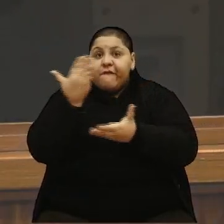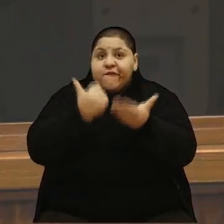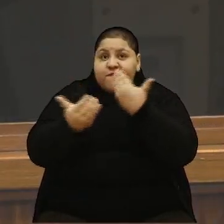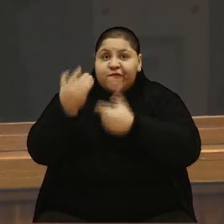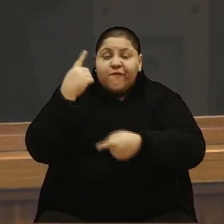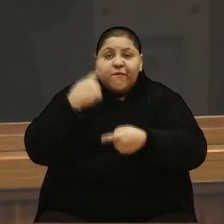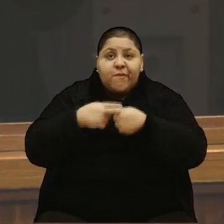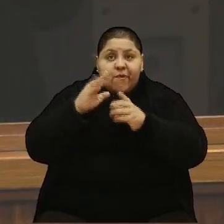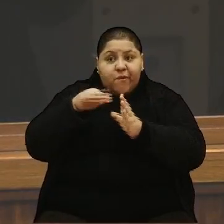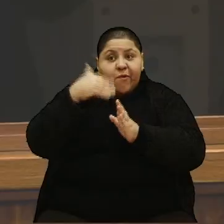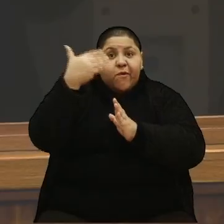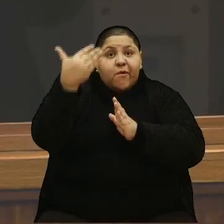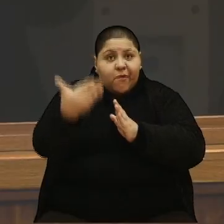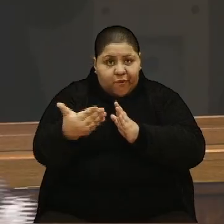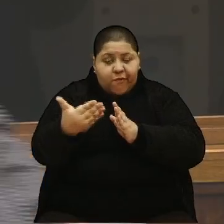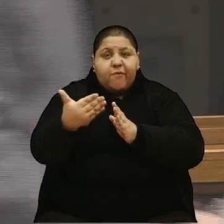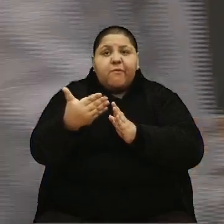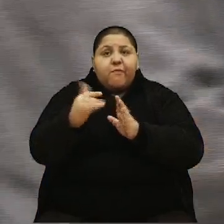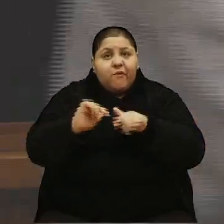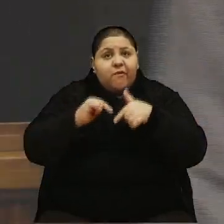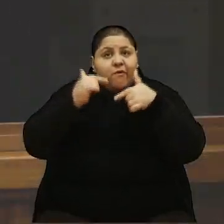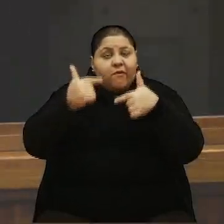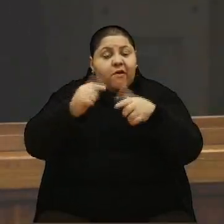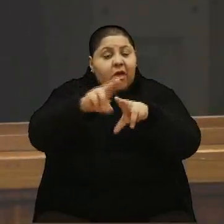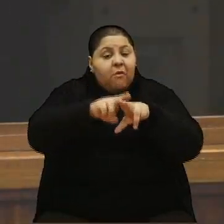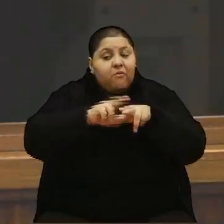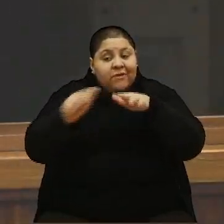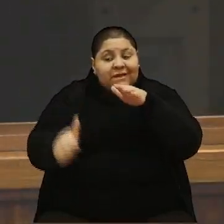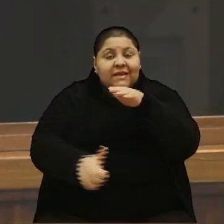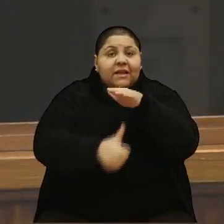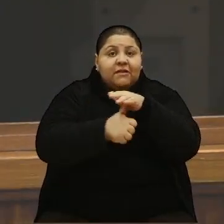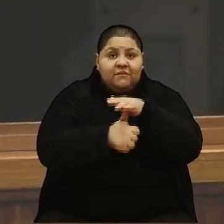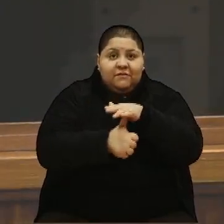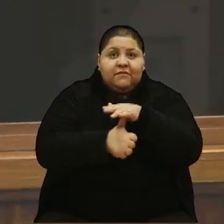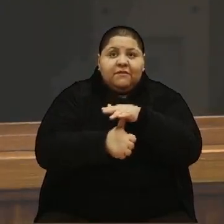o próximo prazo, e é por isso que a reitora